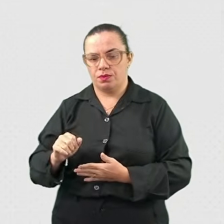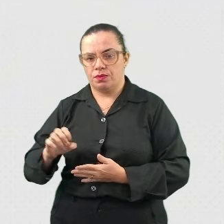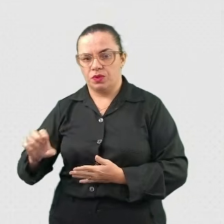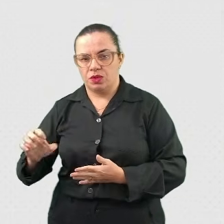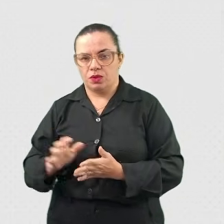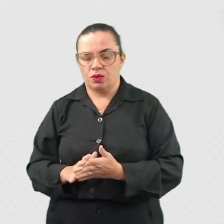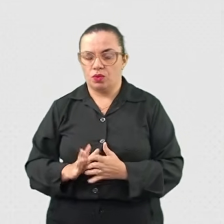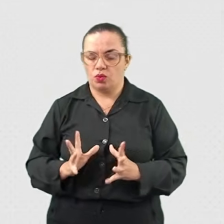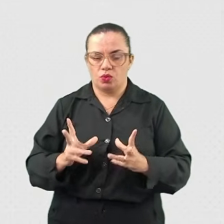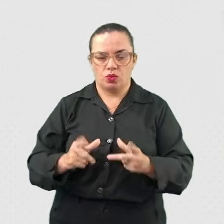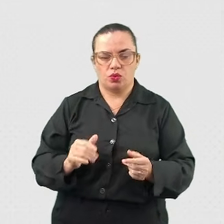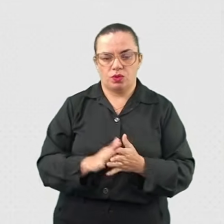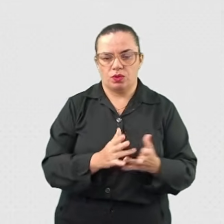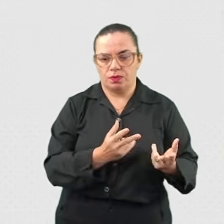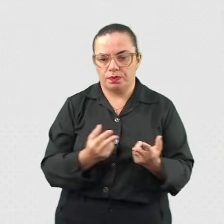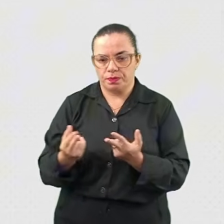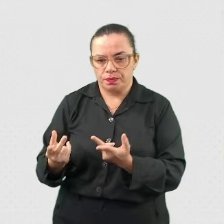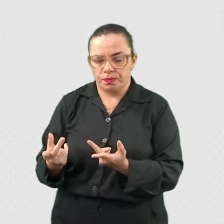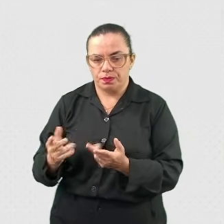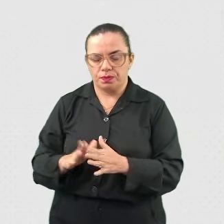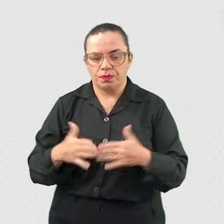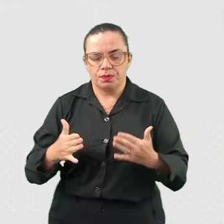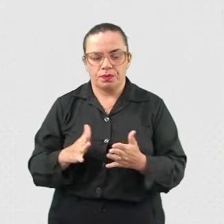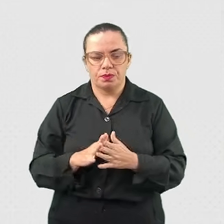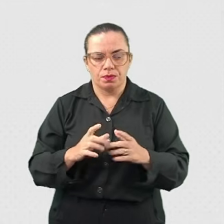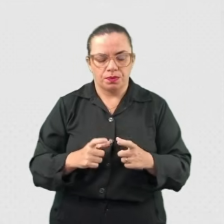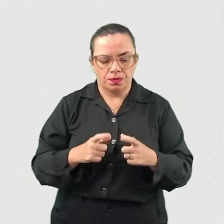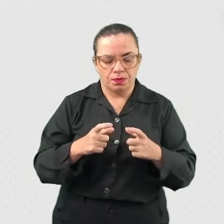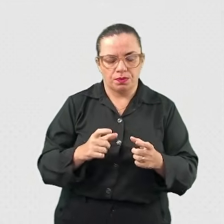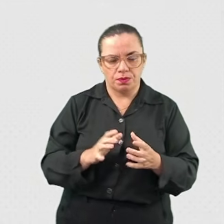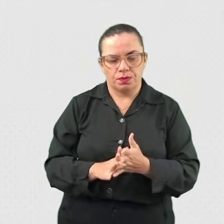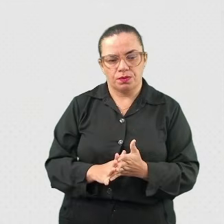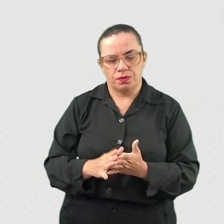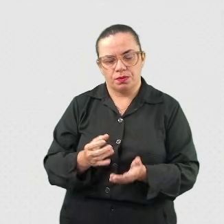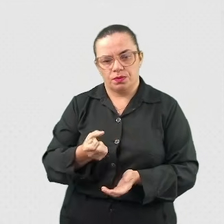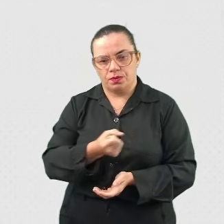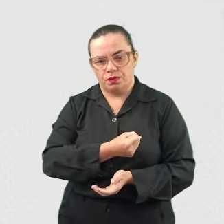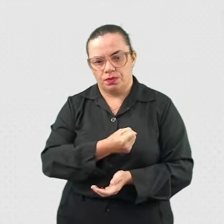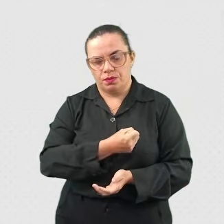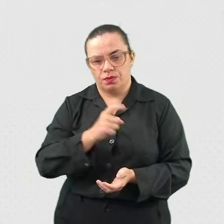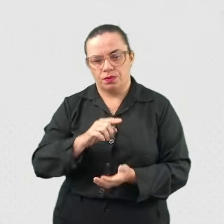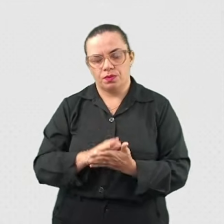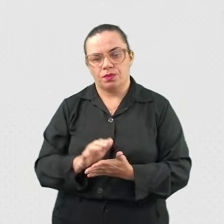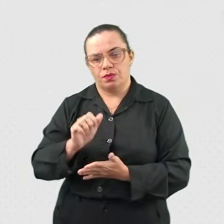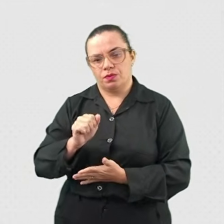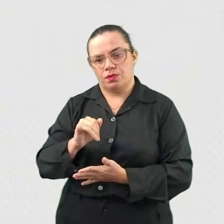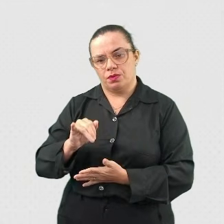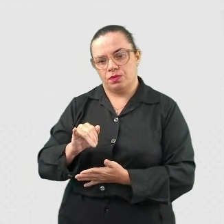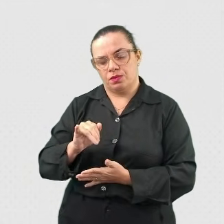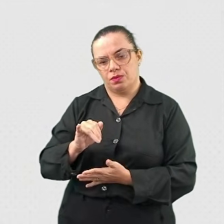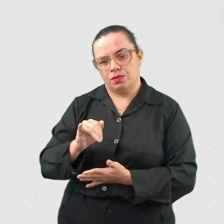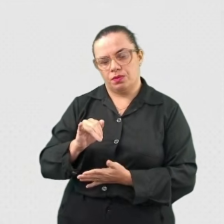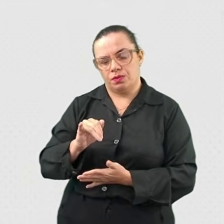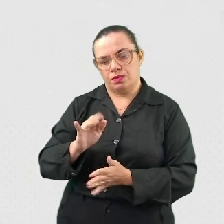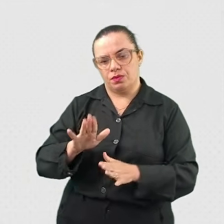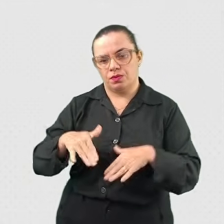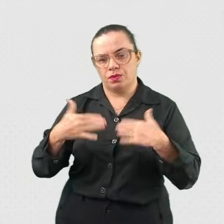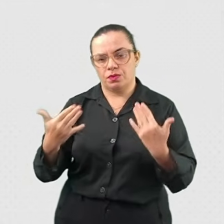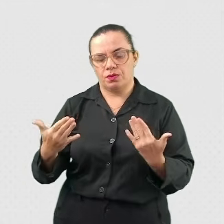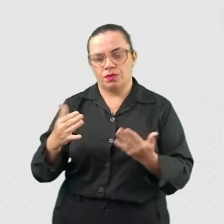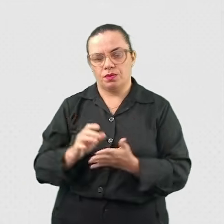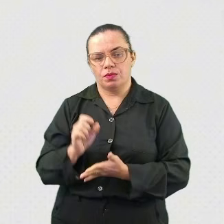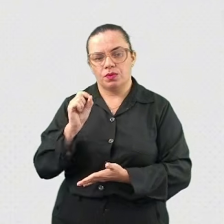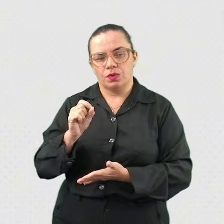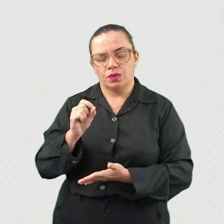iguais. Todos iguais. Então, para eu encontrar o valor de um ângulo interno, quanto é que vale o